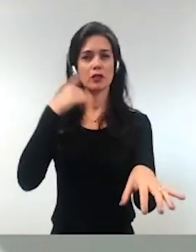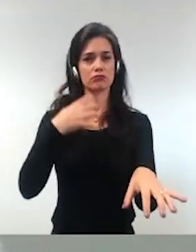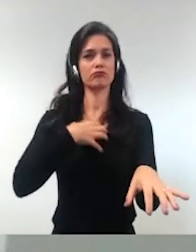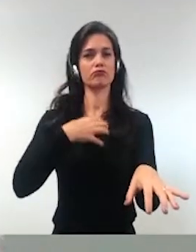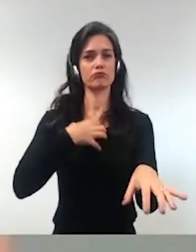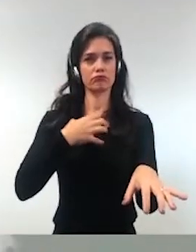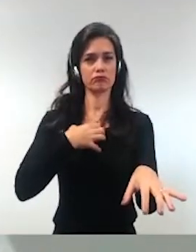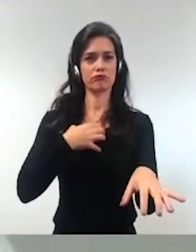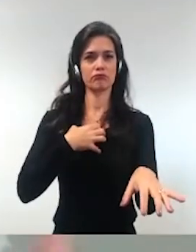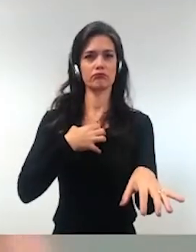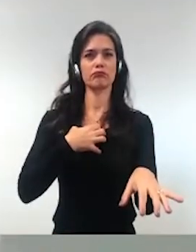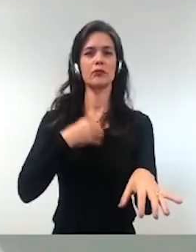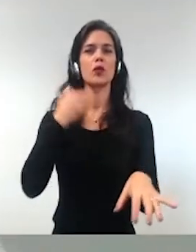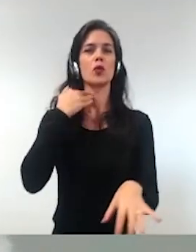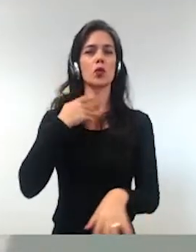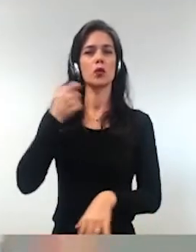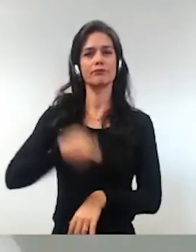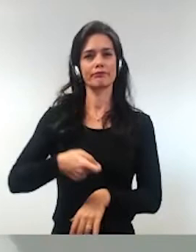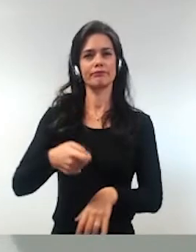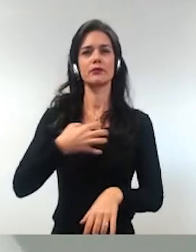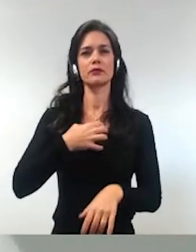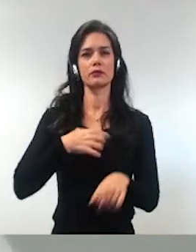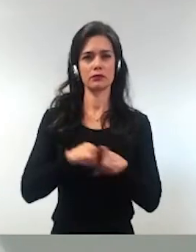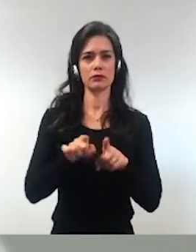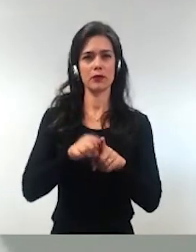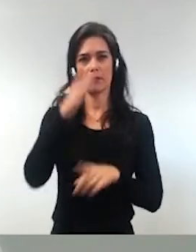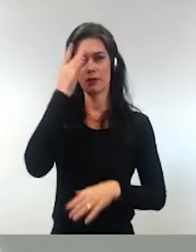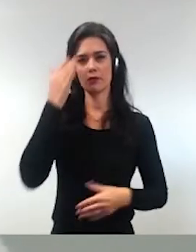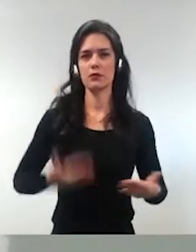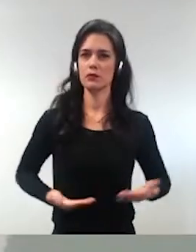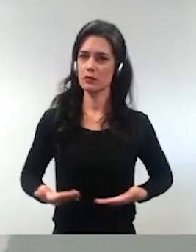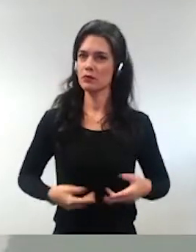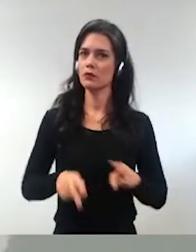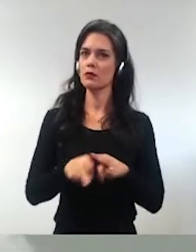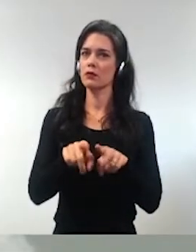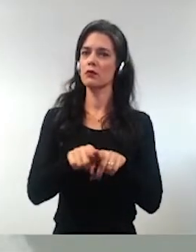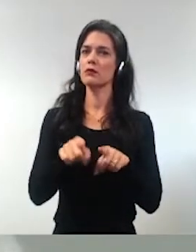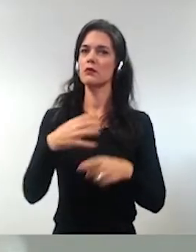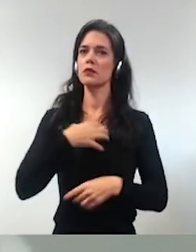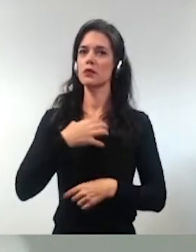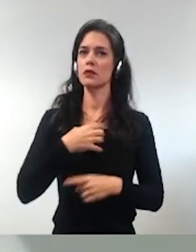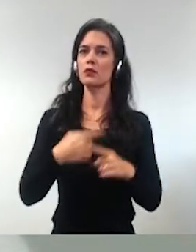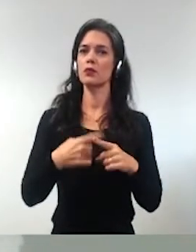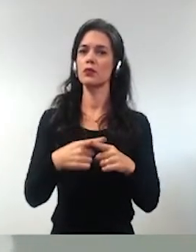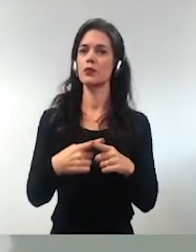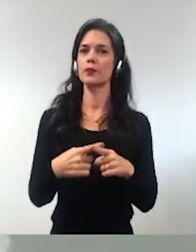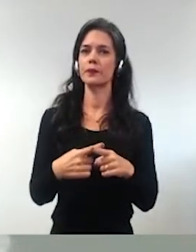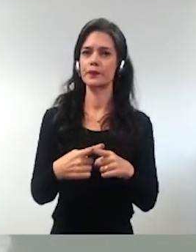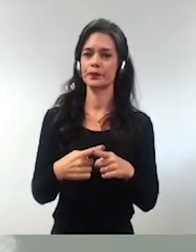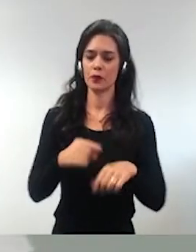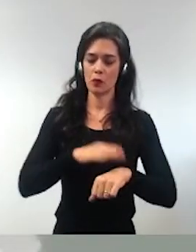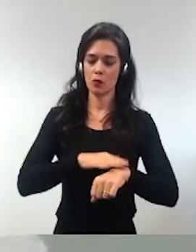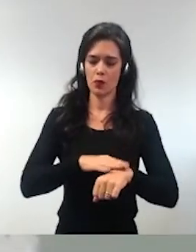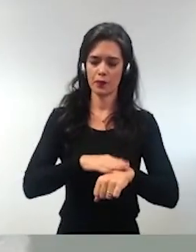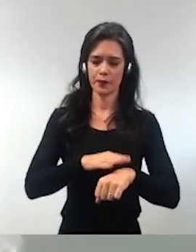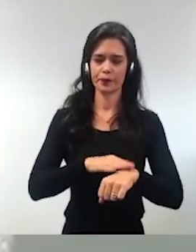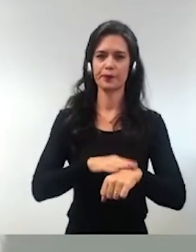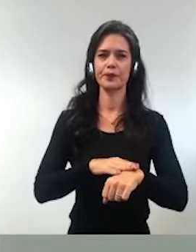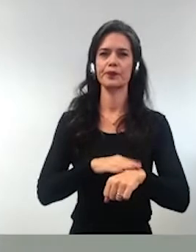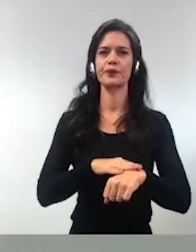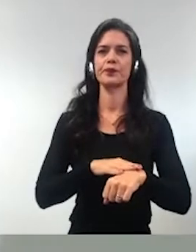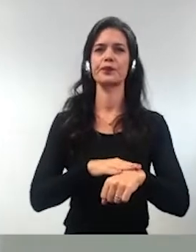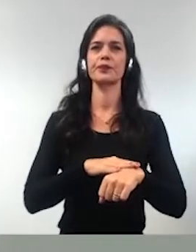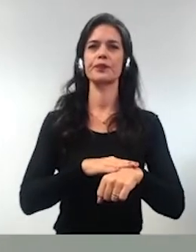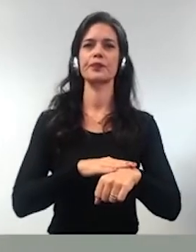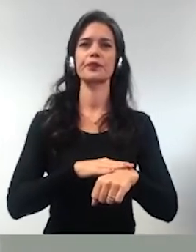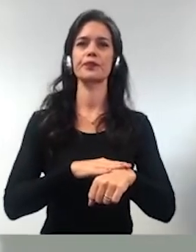isso, magistrados sentiram isso, servidores sentiram isso. Por quê? Porque por força dessas necessárias medidas